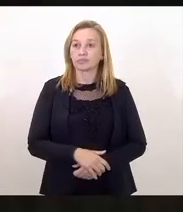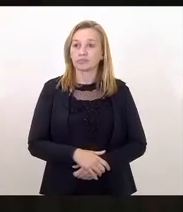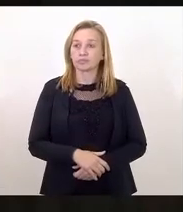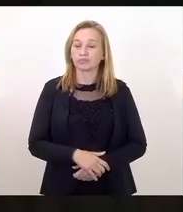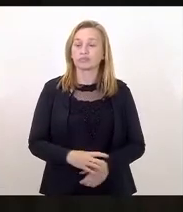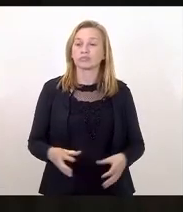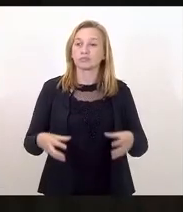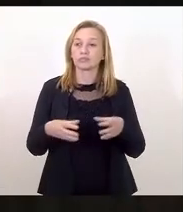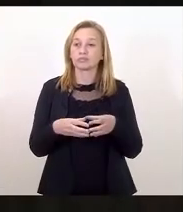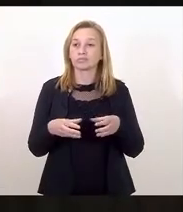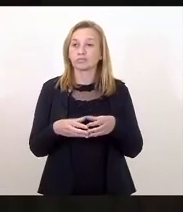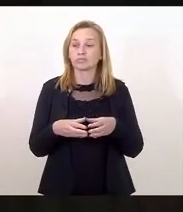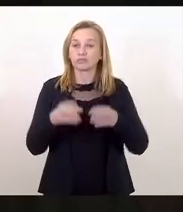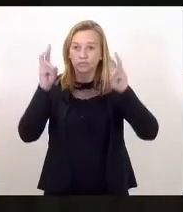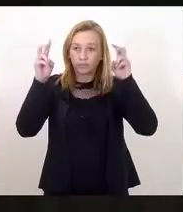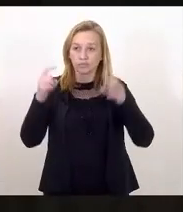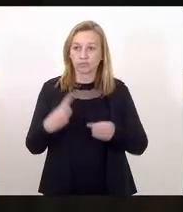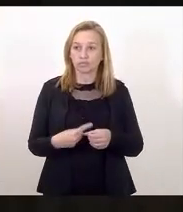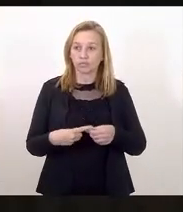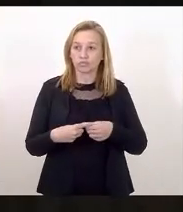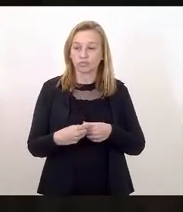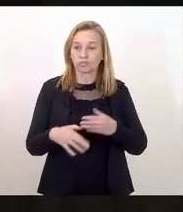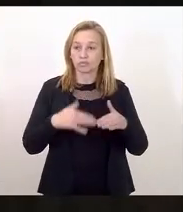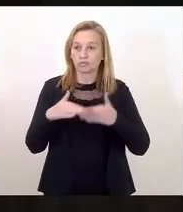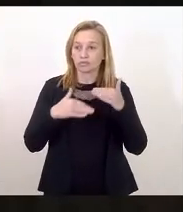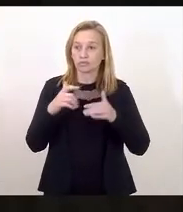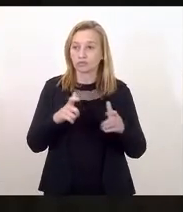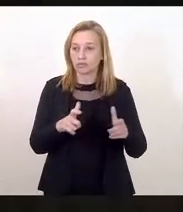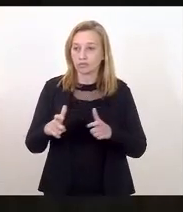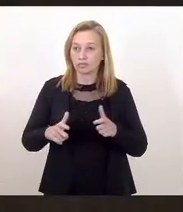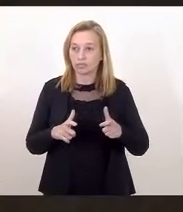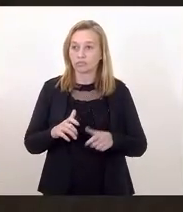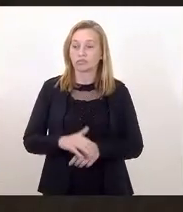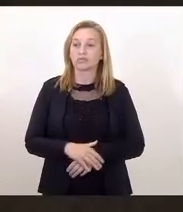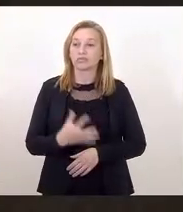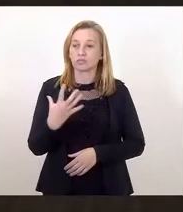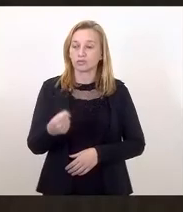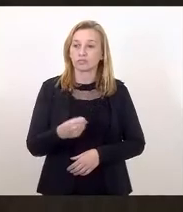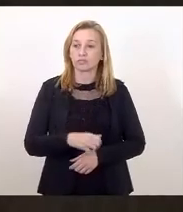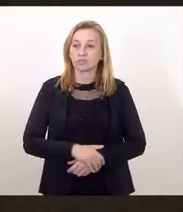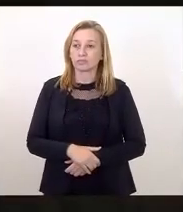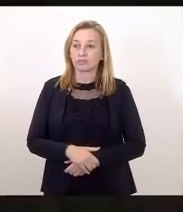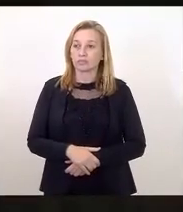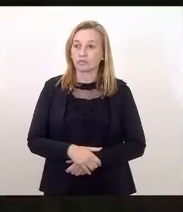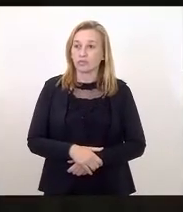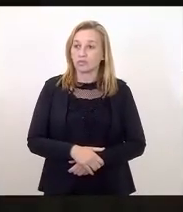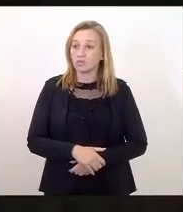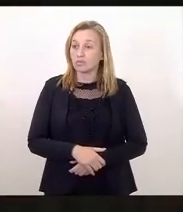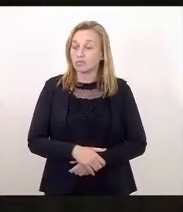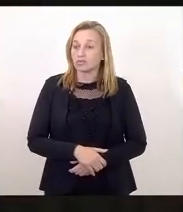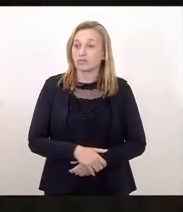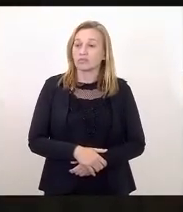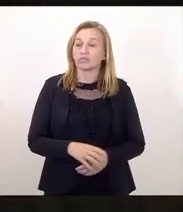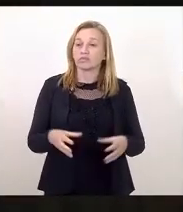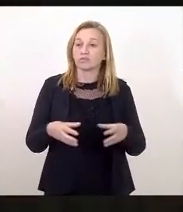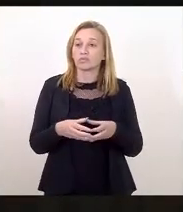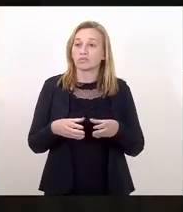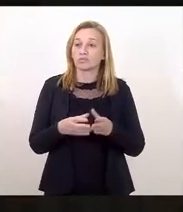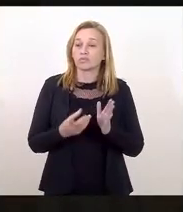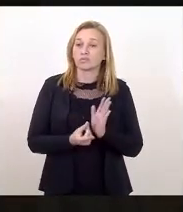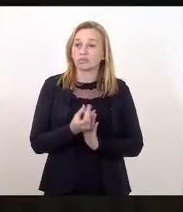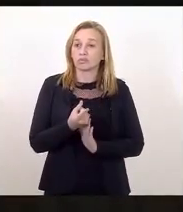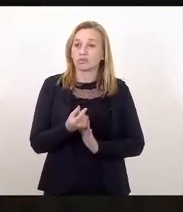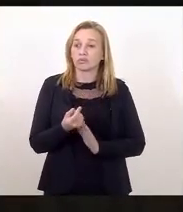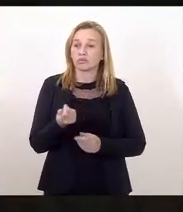Pela Comissão de Assuntos Municipais e Desenvolvimento Regional. O parecer é favorável. Pela Comissão de Orçamentos,